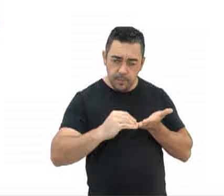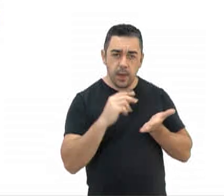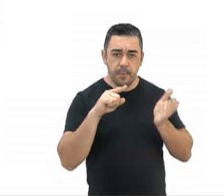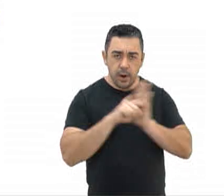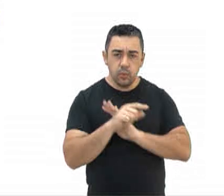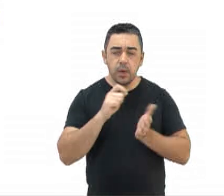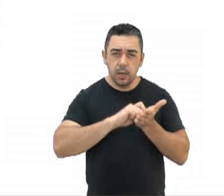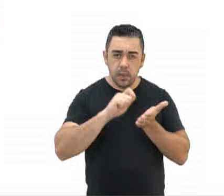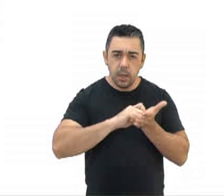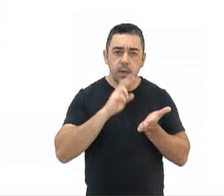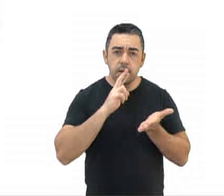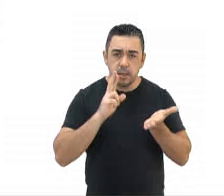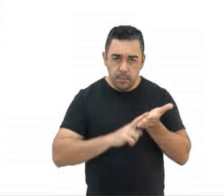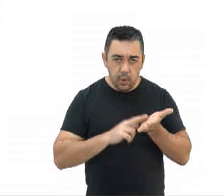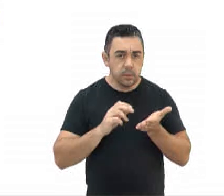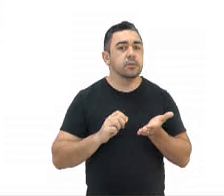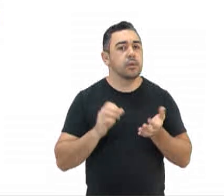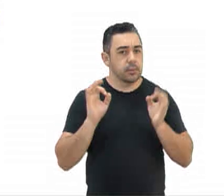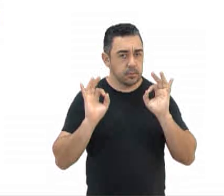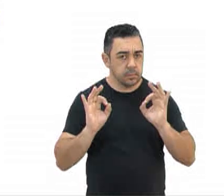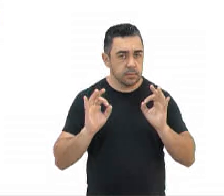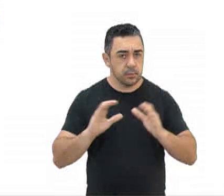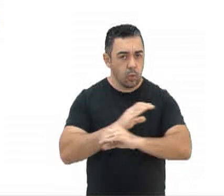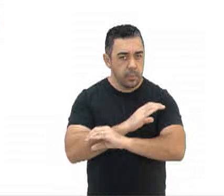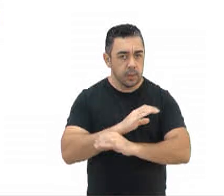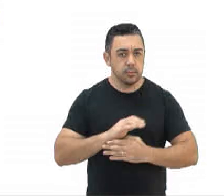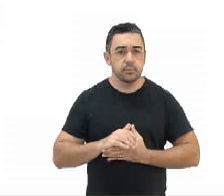enunciado e faz uma resposta bem completa.